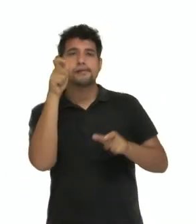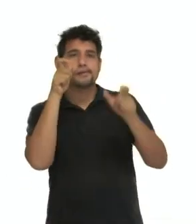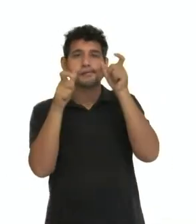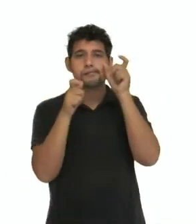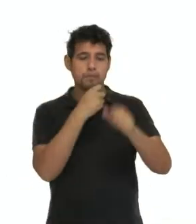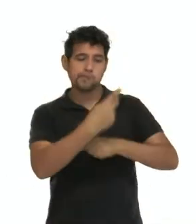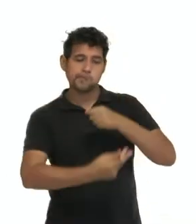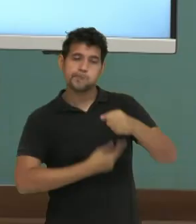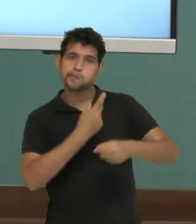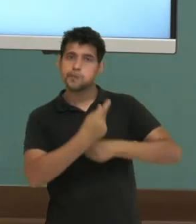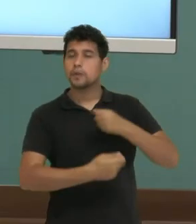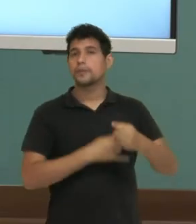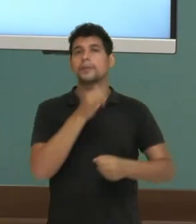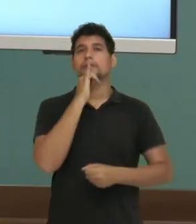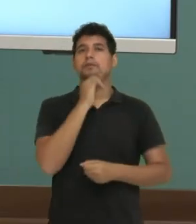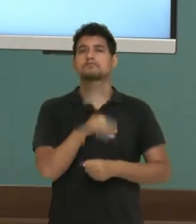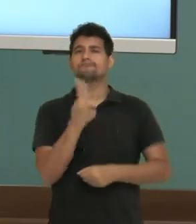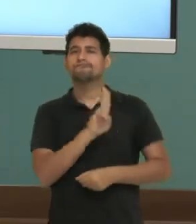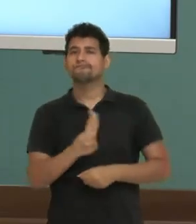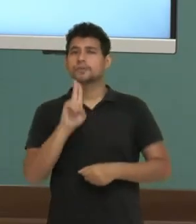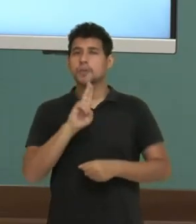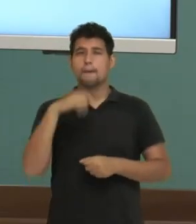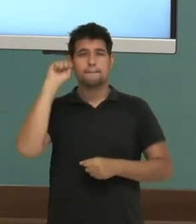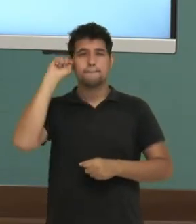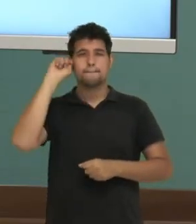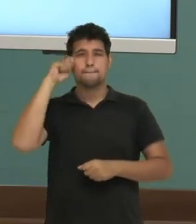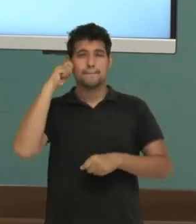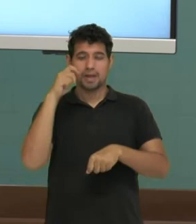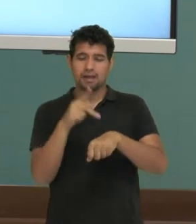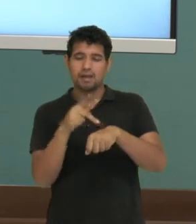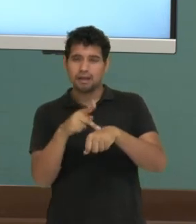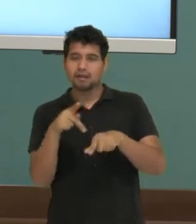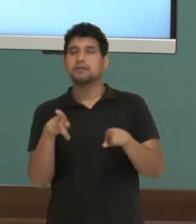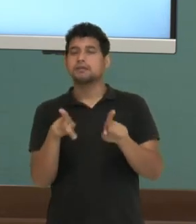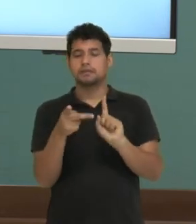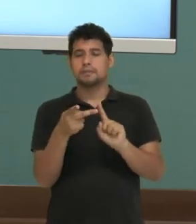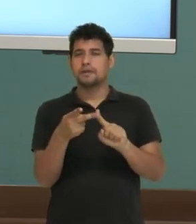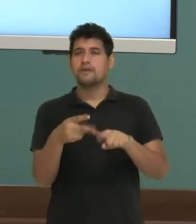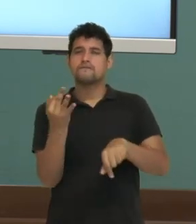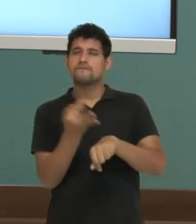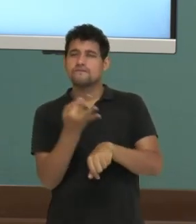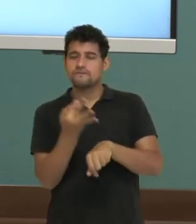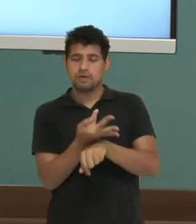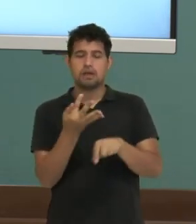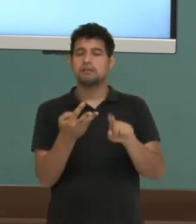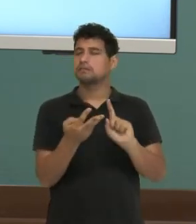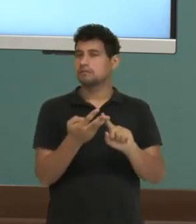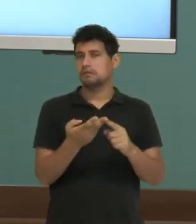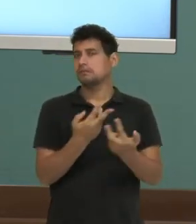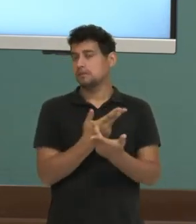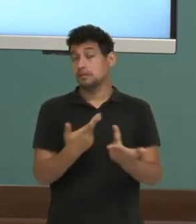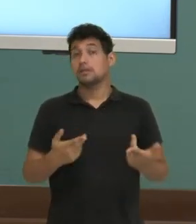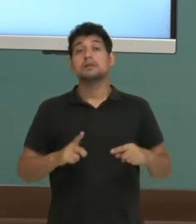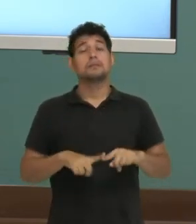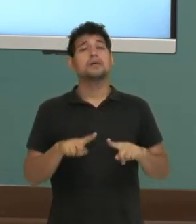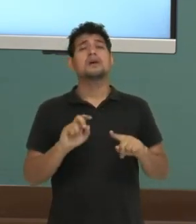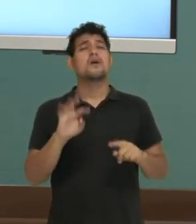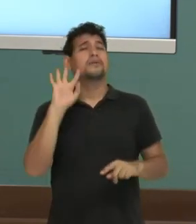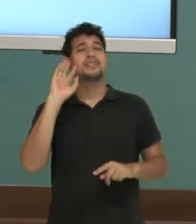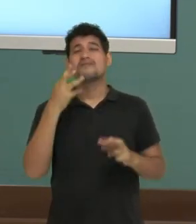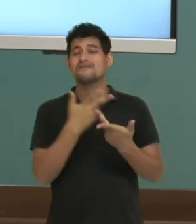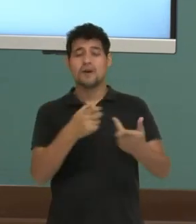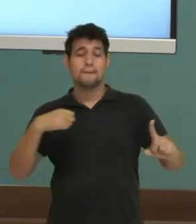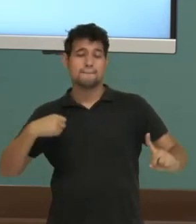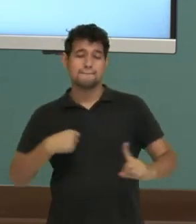econômicos por trás, como, por exemplo, a exploração do carvão, do petróleo, do ferro, né, nesta região aí, né? E isso pode gerar muitos